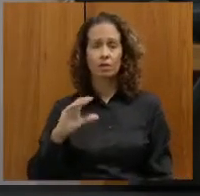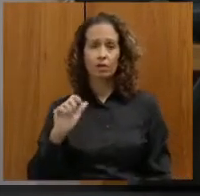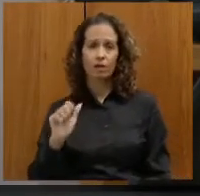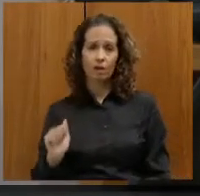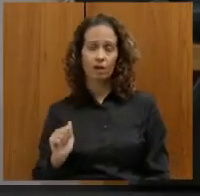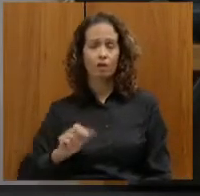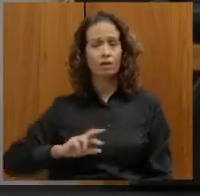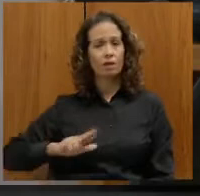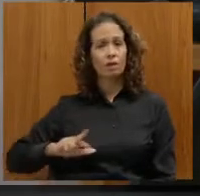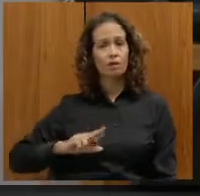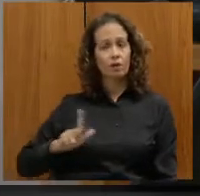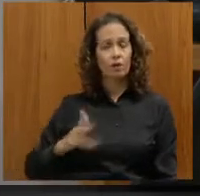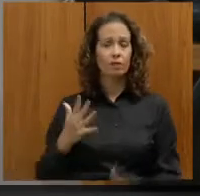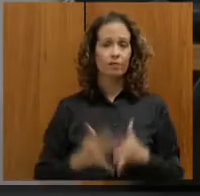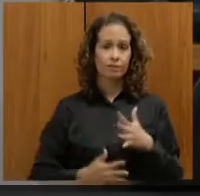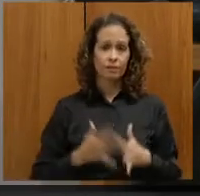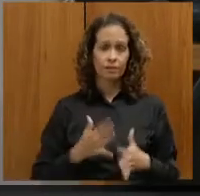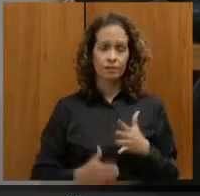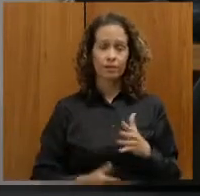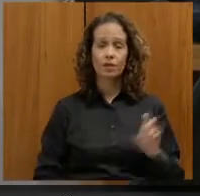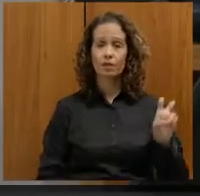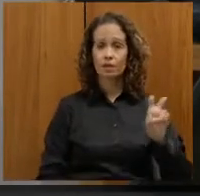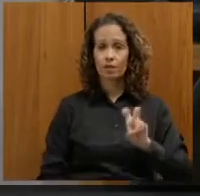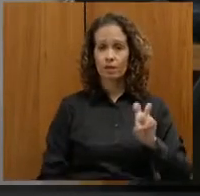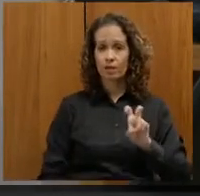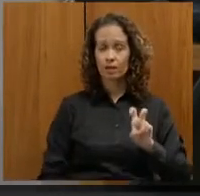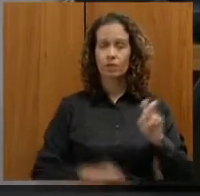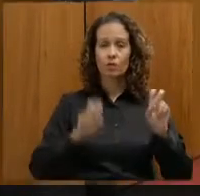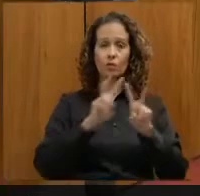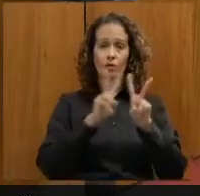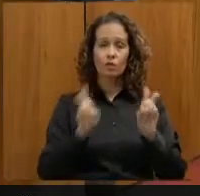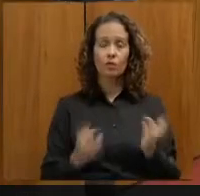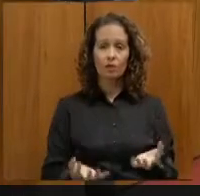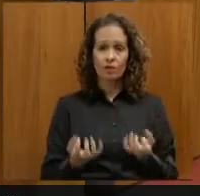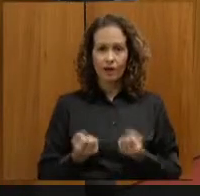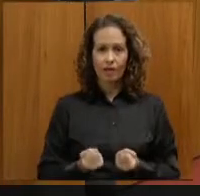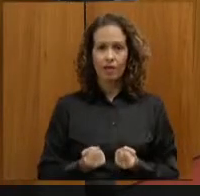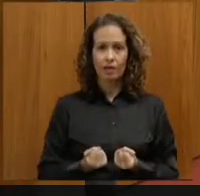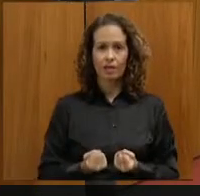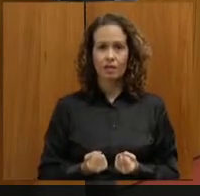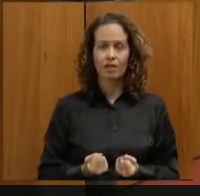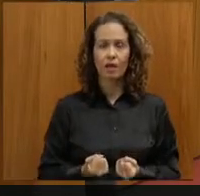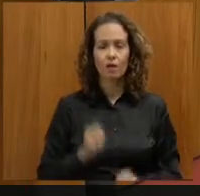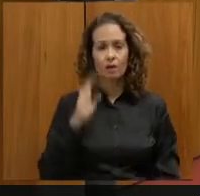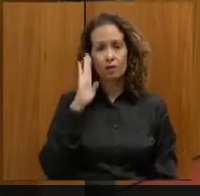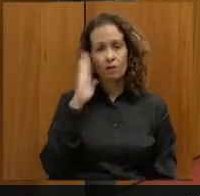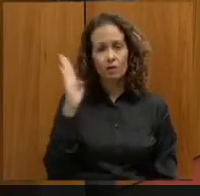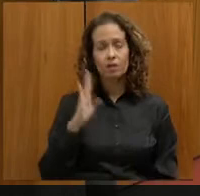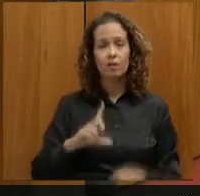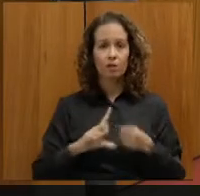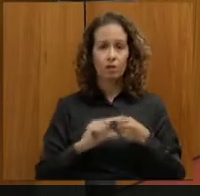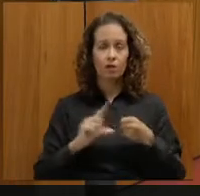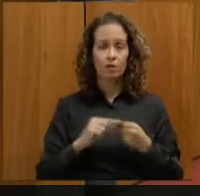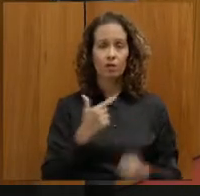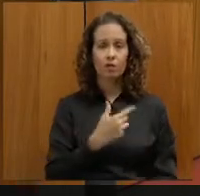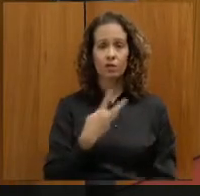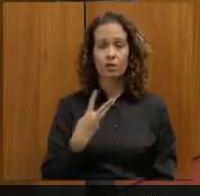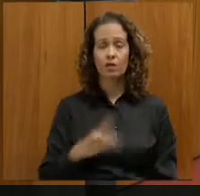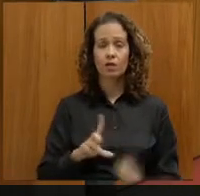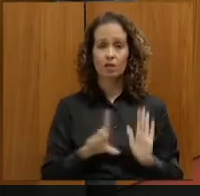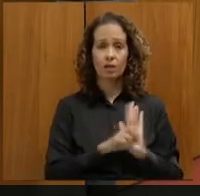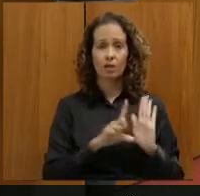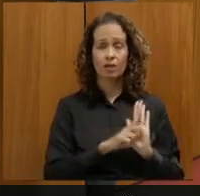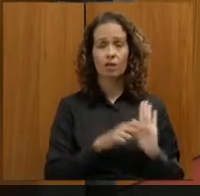seria um empecilho quinto sobre adesão a previsão do artigo 23 da lei complementar